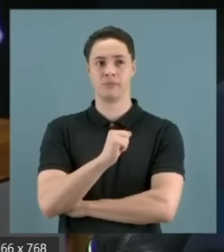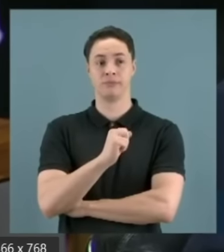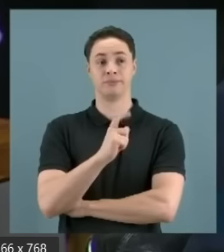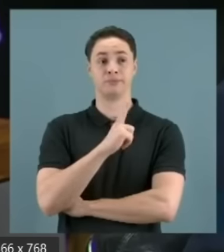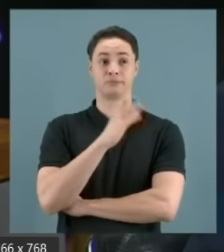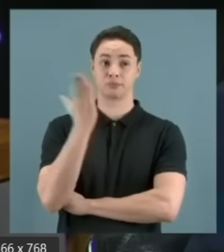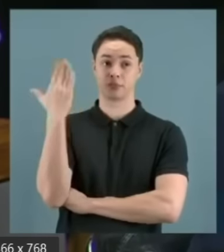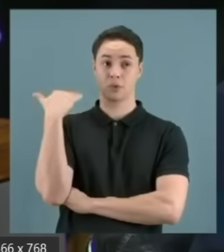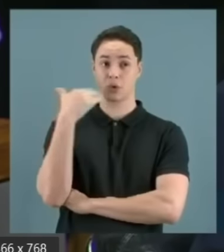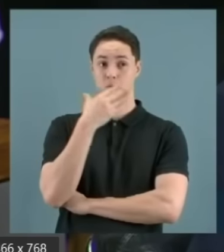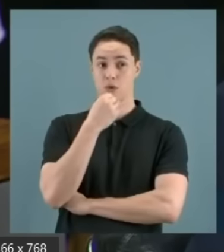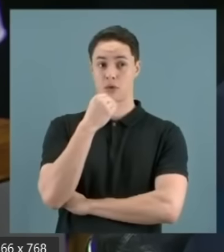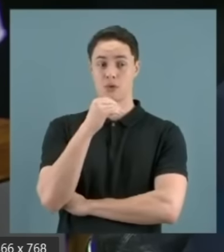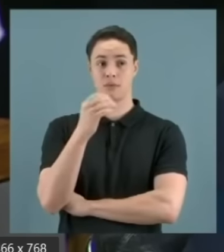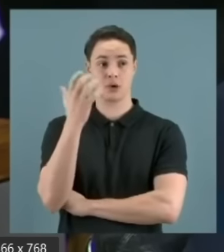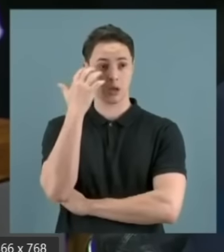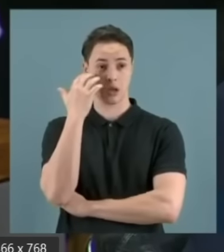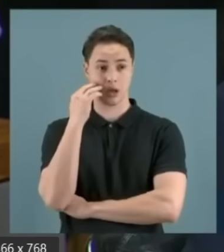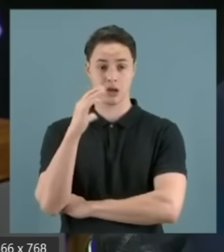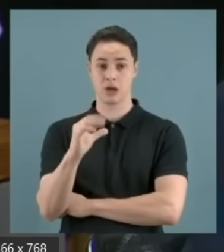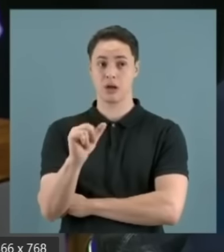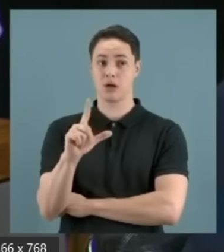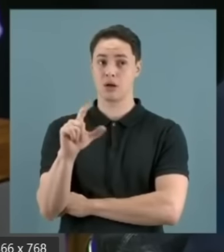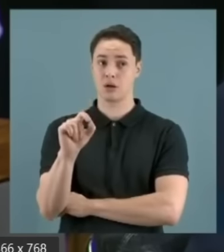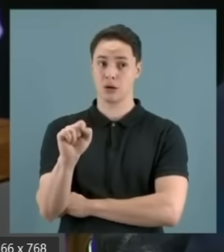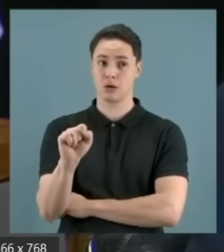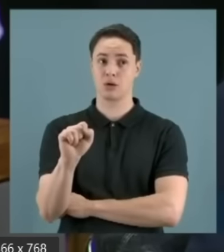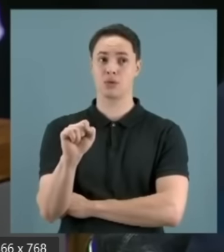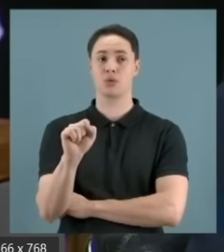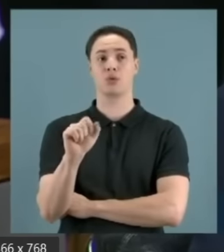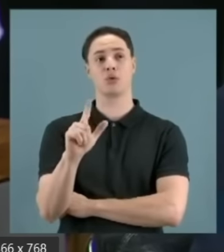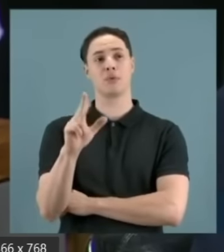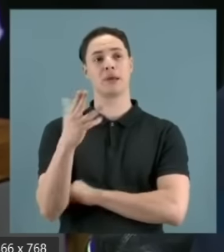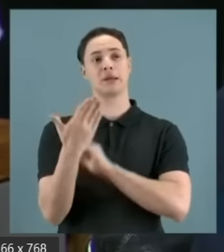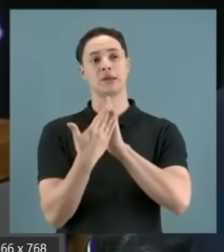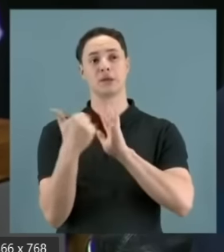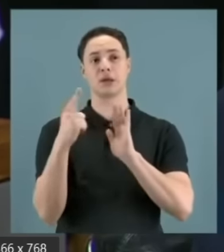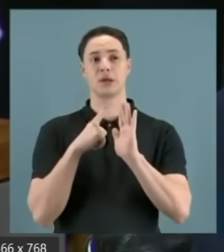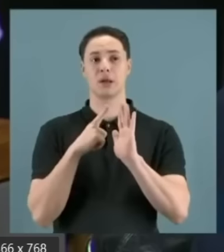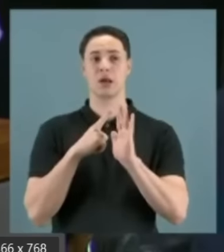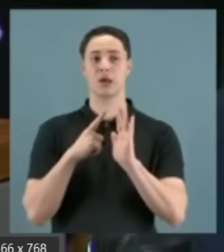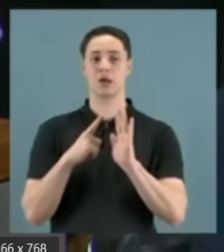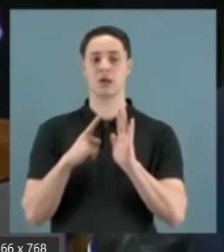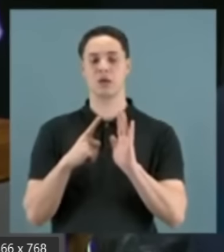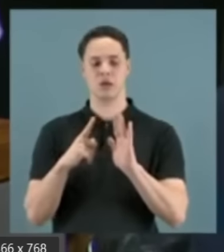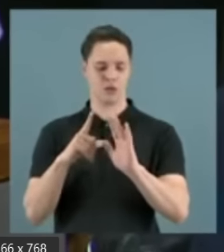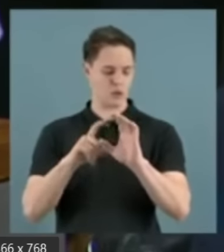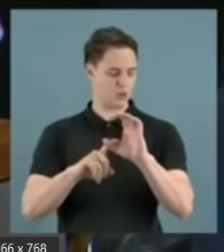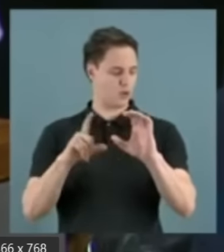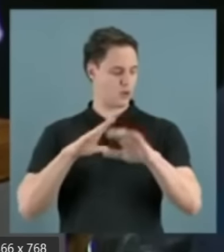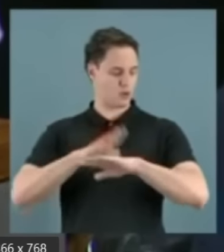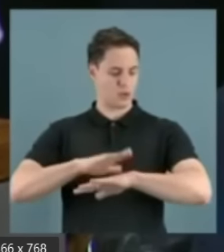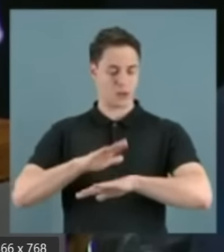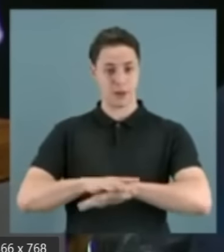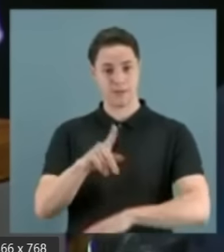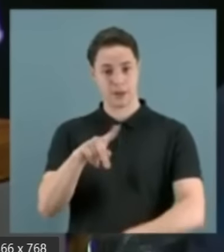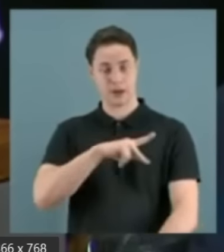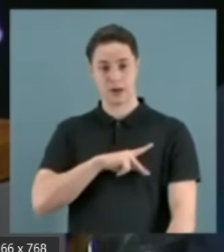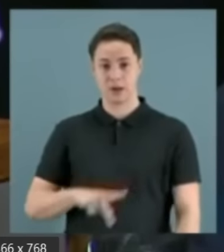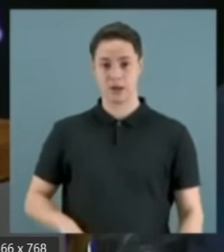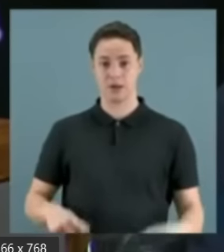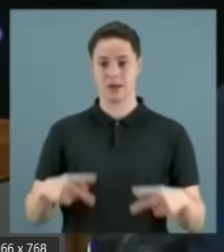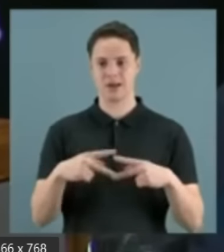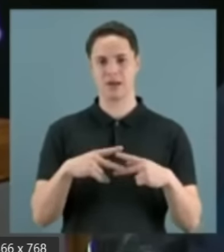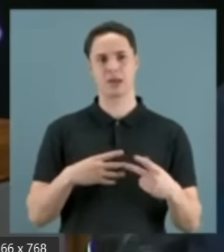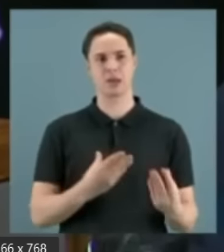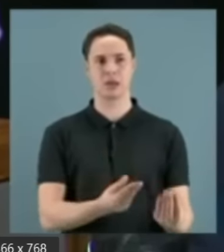do seu Lupe, logo no início do mandato, onde ele retira a autonomia do presidente do INSS. Ele traz para